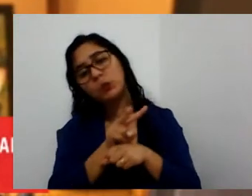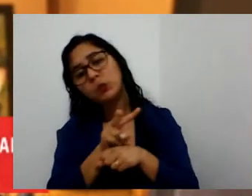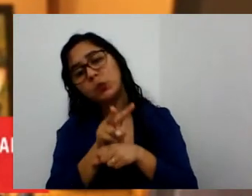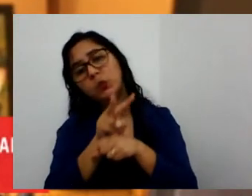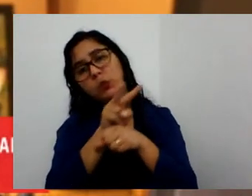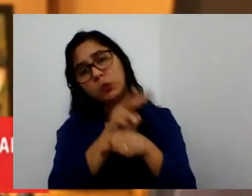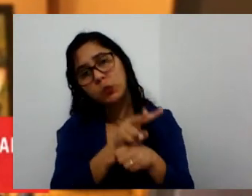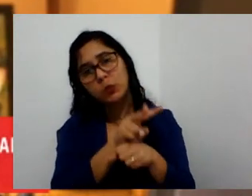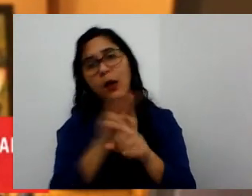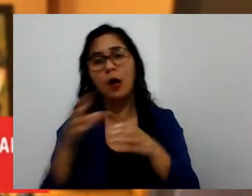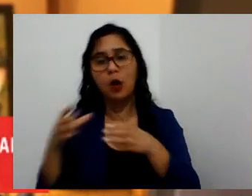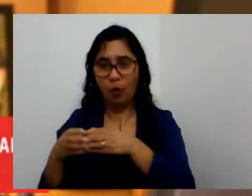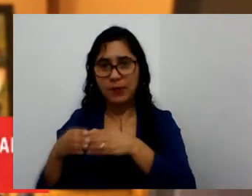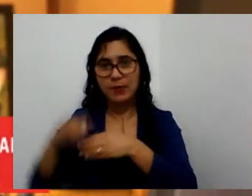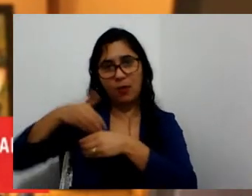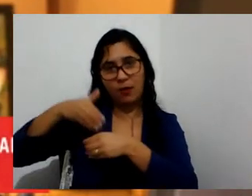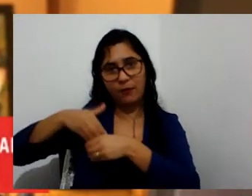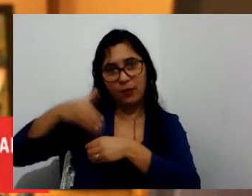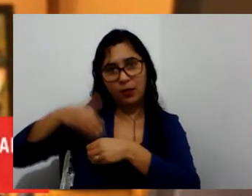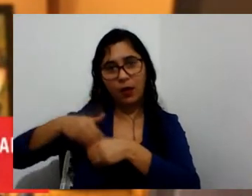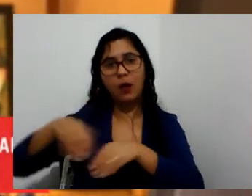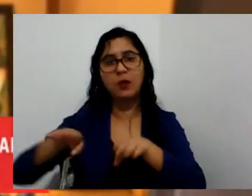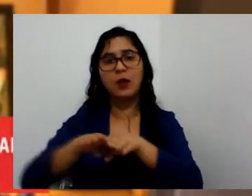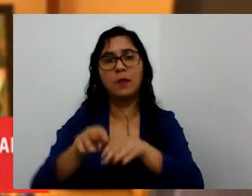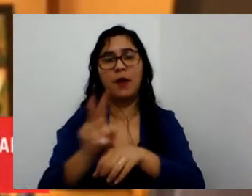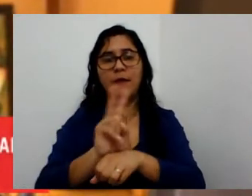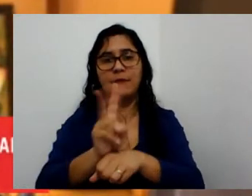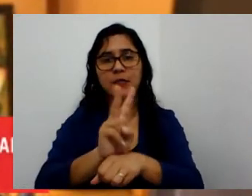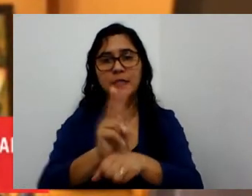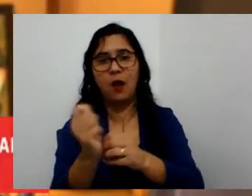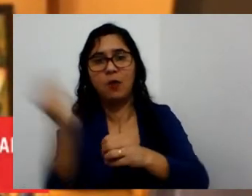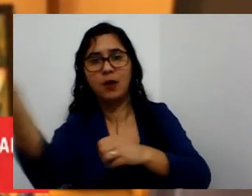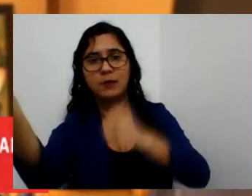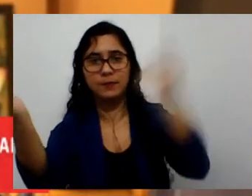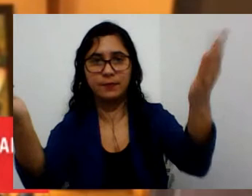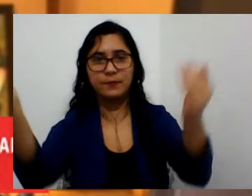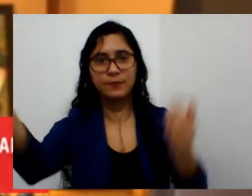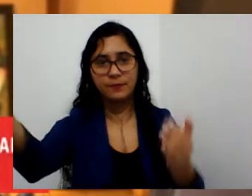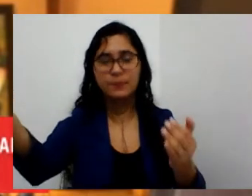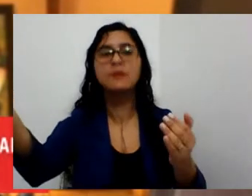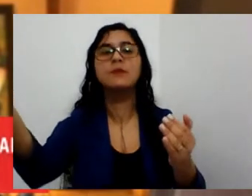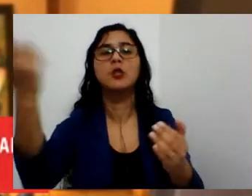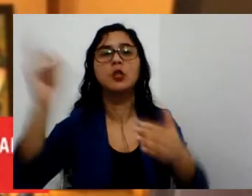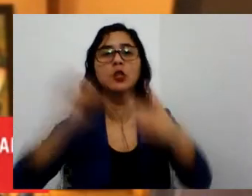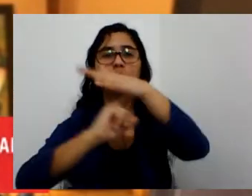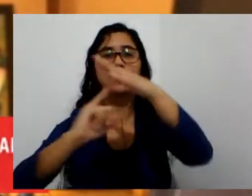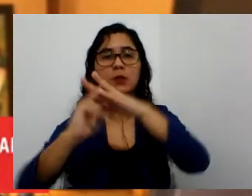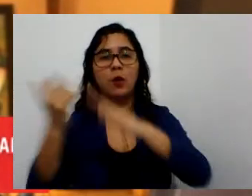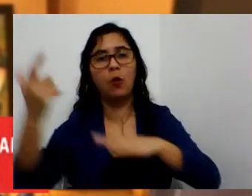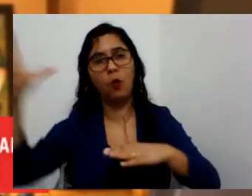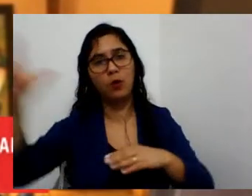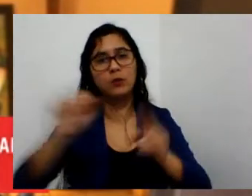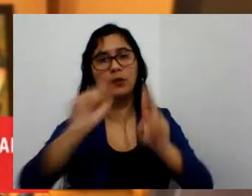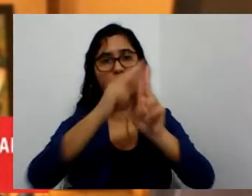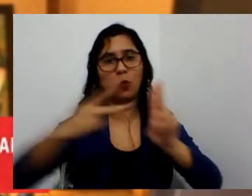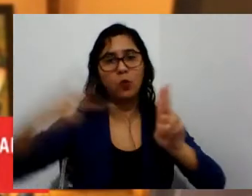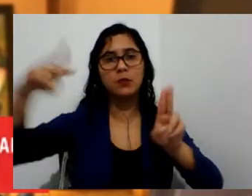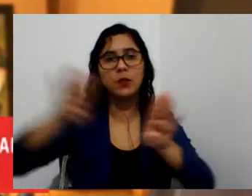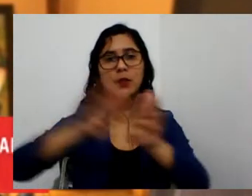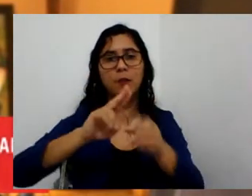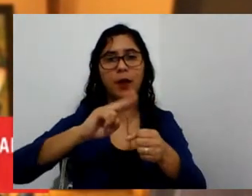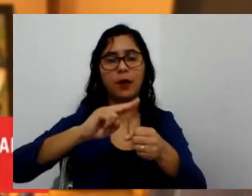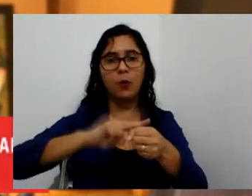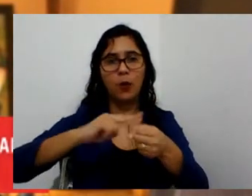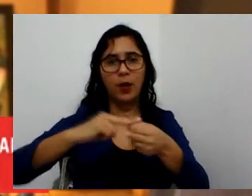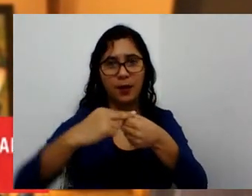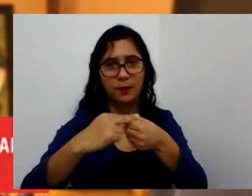da comissão eleitoral e dos fiscais externos de outras instituições, USP e Unicamp.